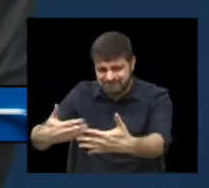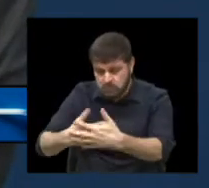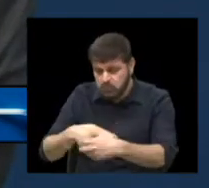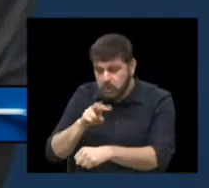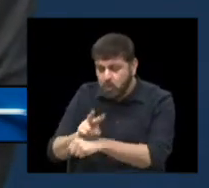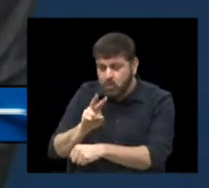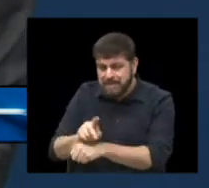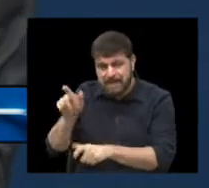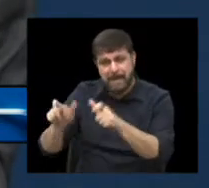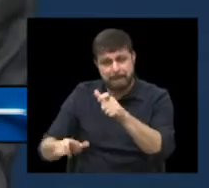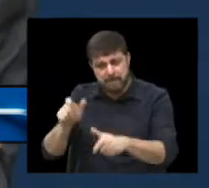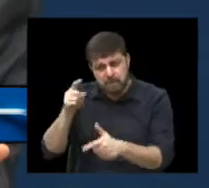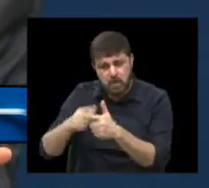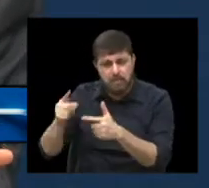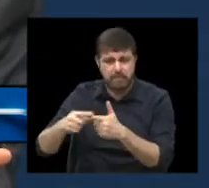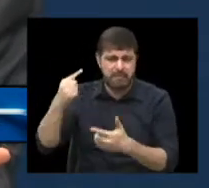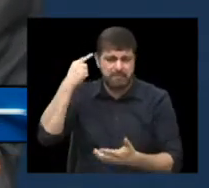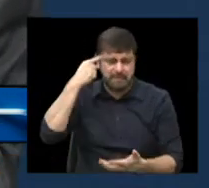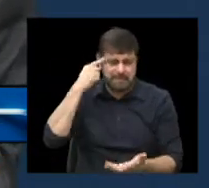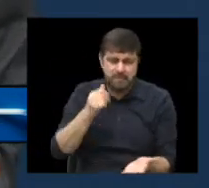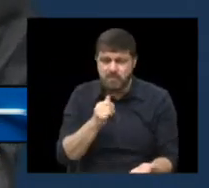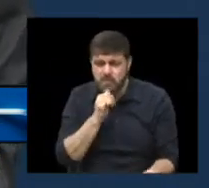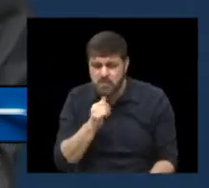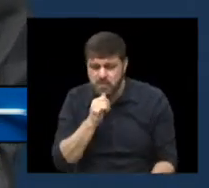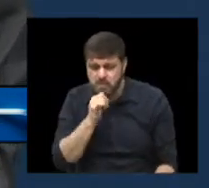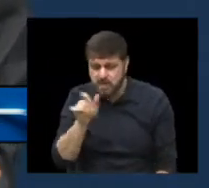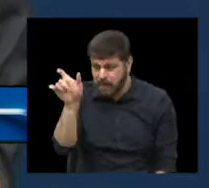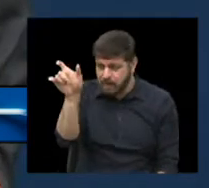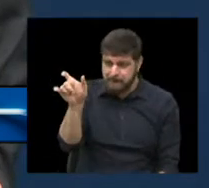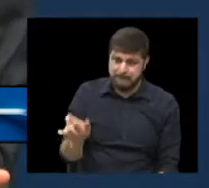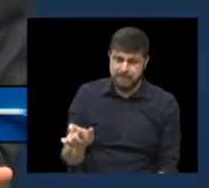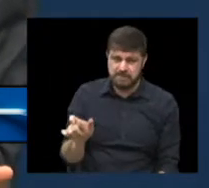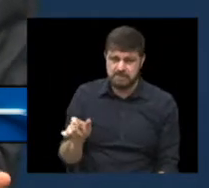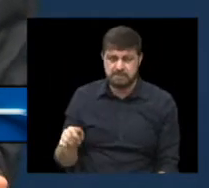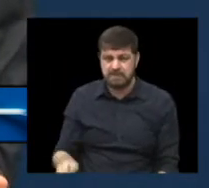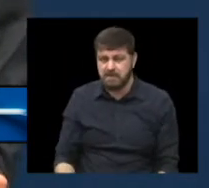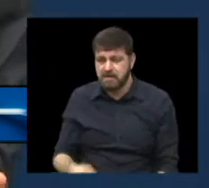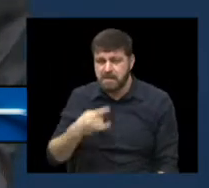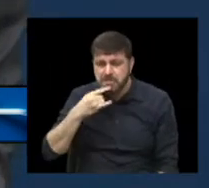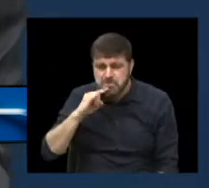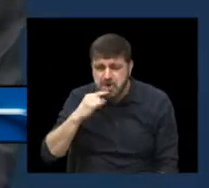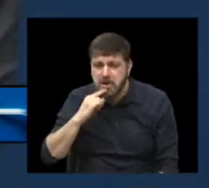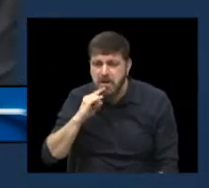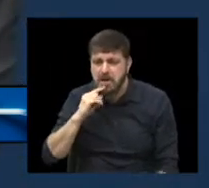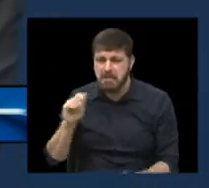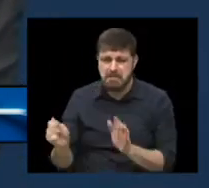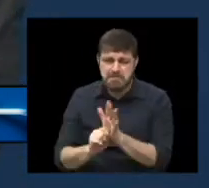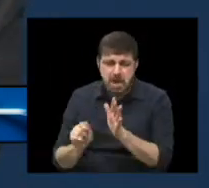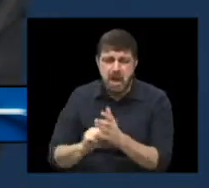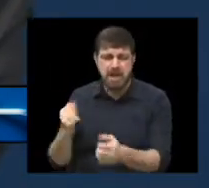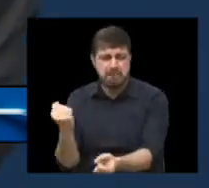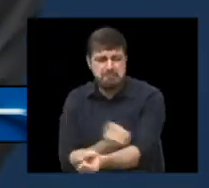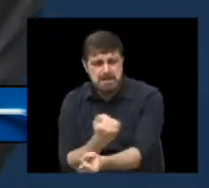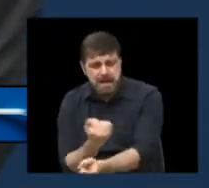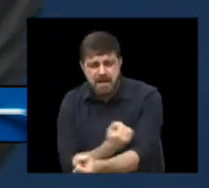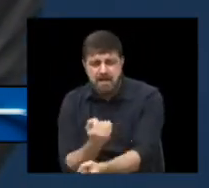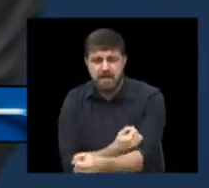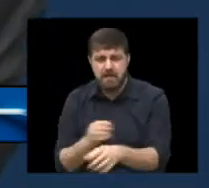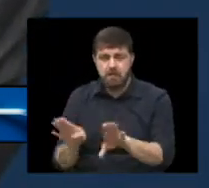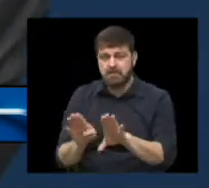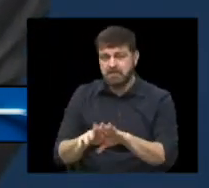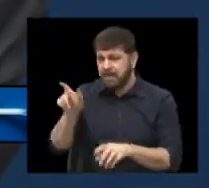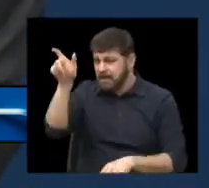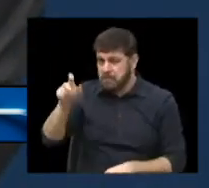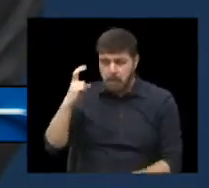saúde mental da cidade. Tanto o usuário, por exemplo, que está numa situação de abuso de álcool e outras drogas, como o usuário da saúde